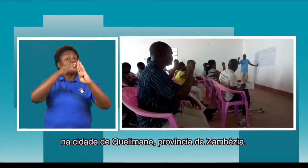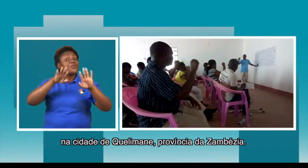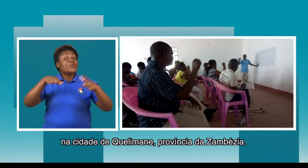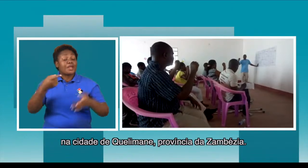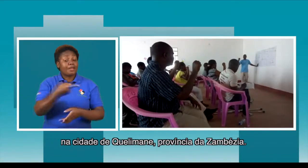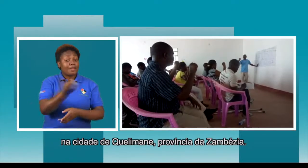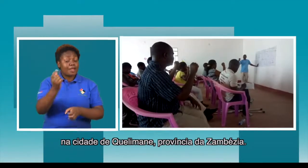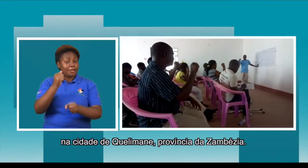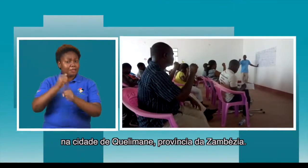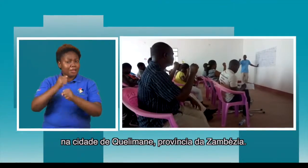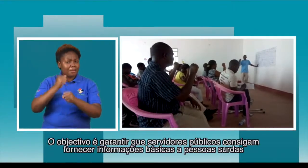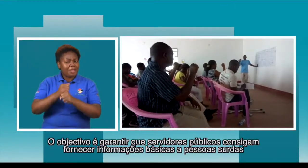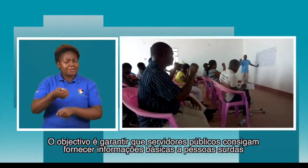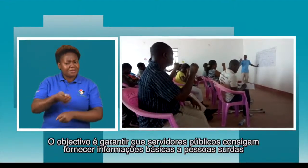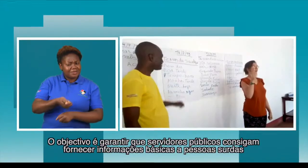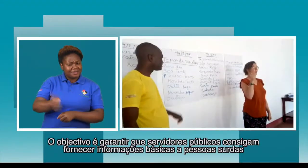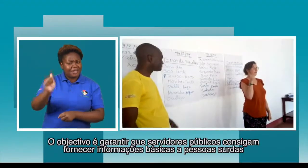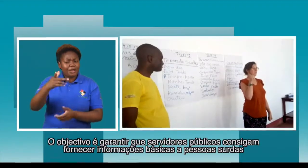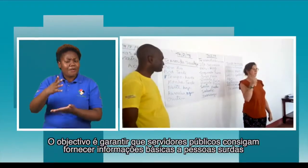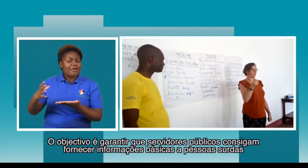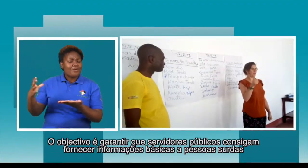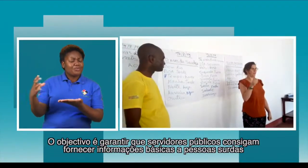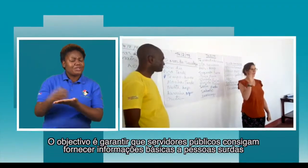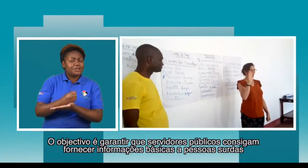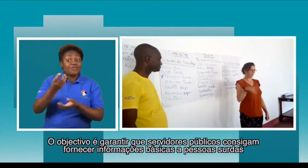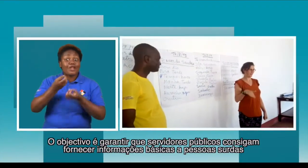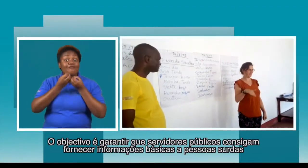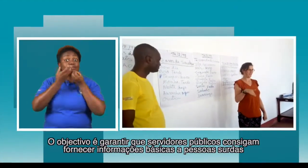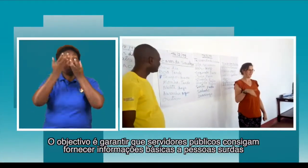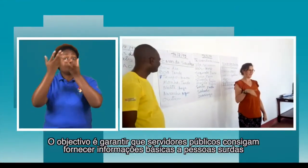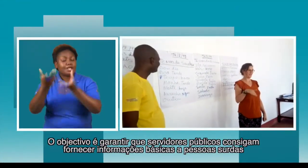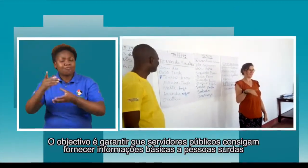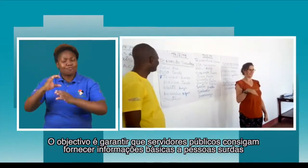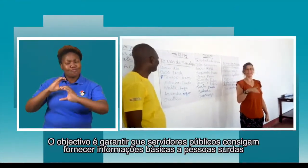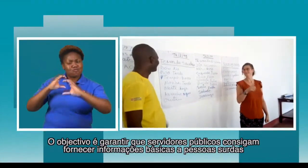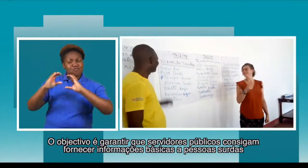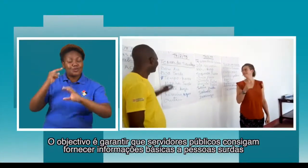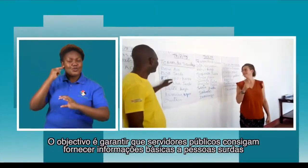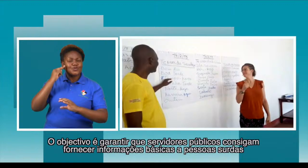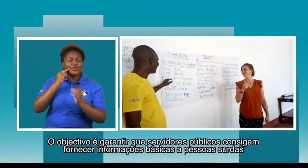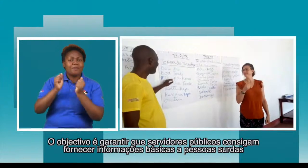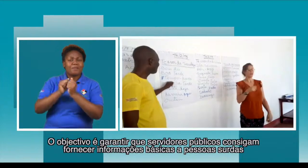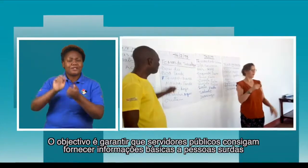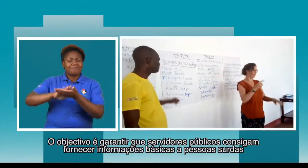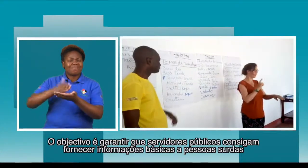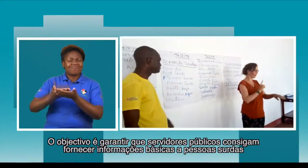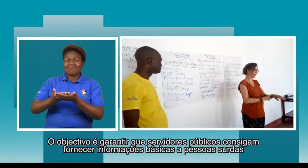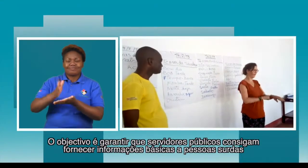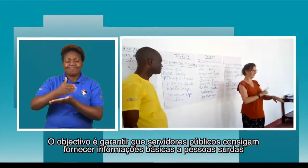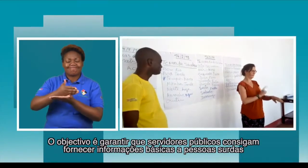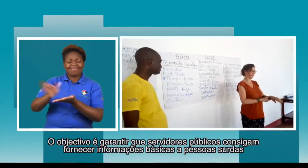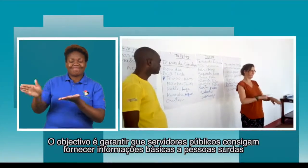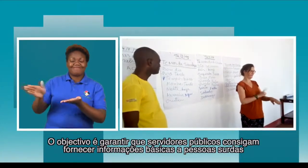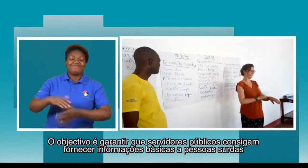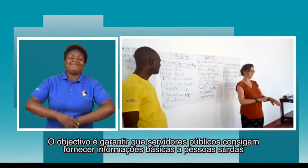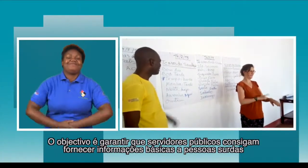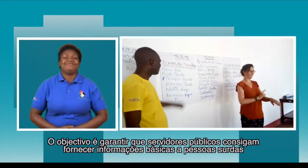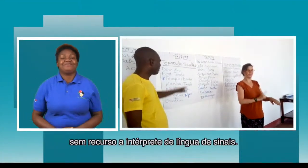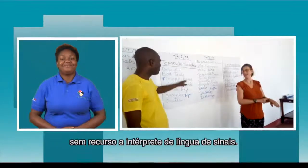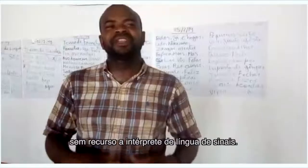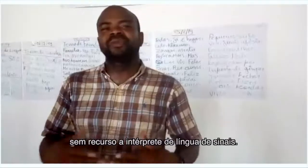província da Zambésia. O objetivo é garantir que os servidores públicos consigam fornecer informações básicas